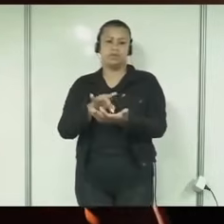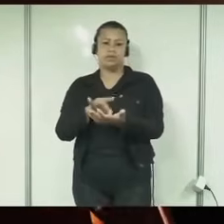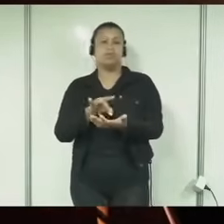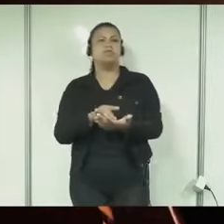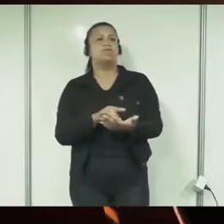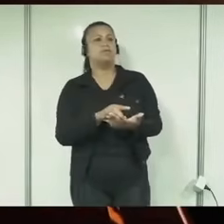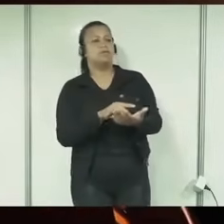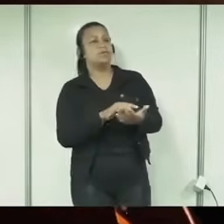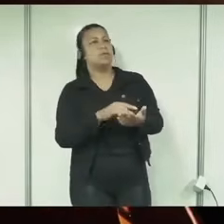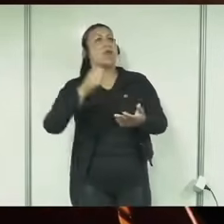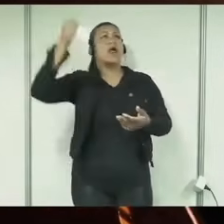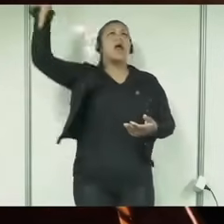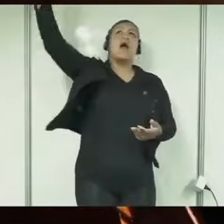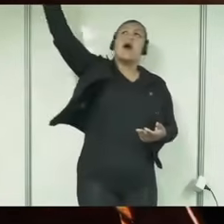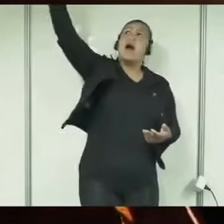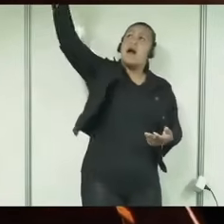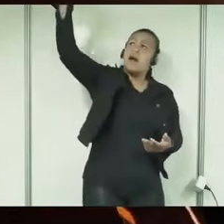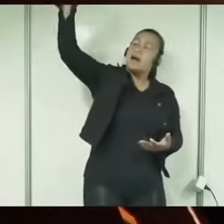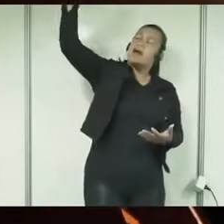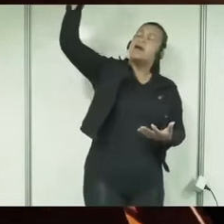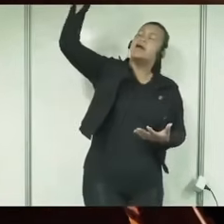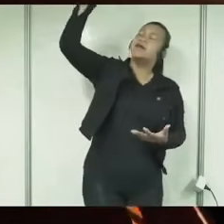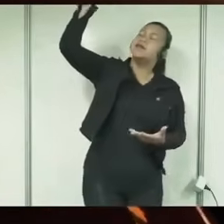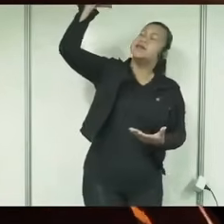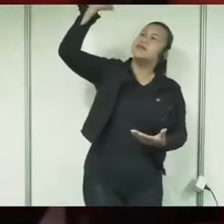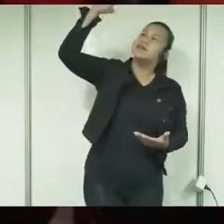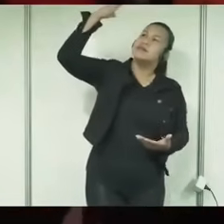recebi tua luz,